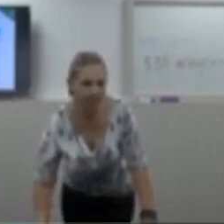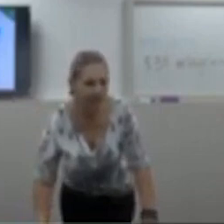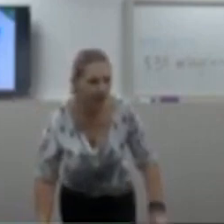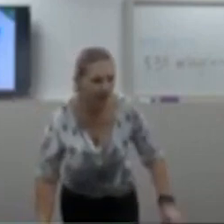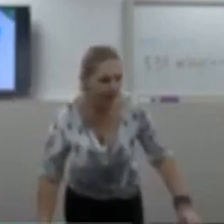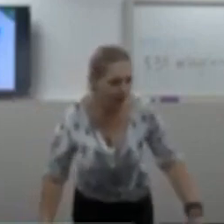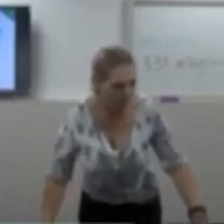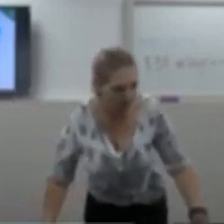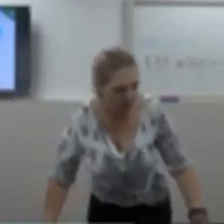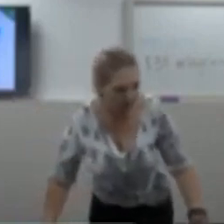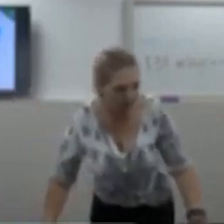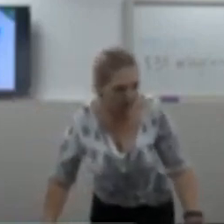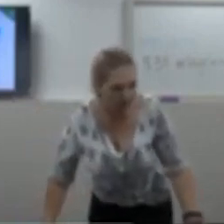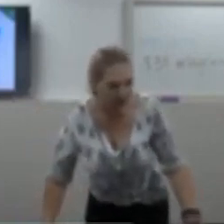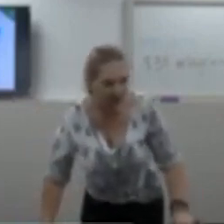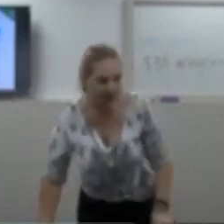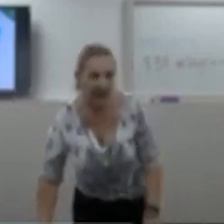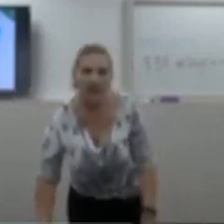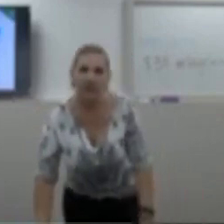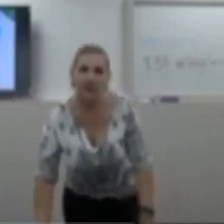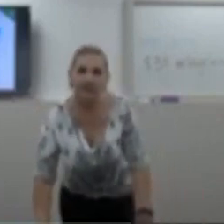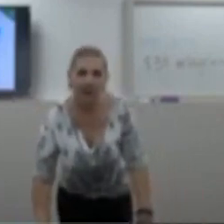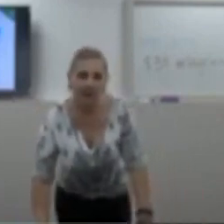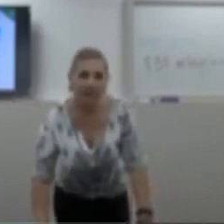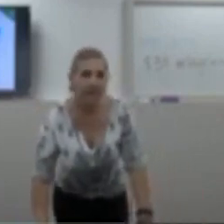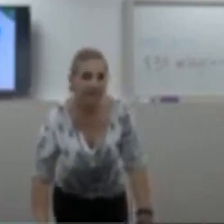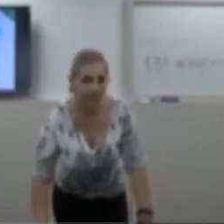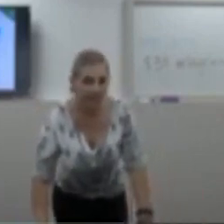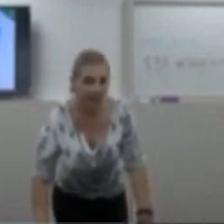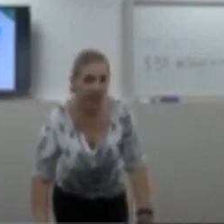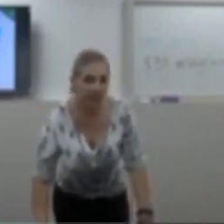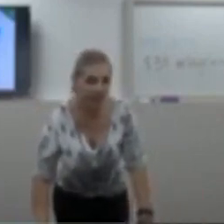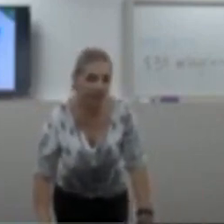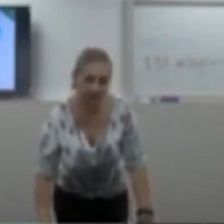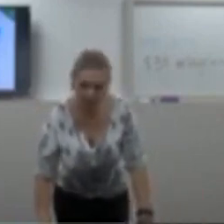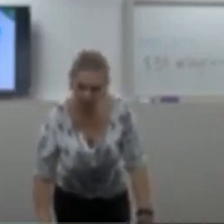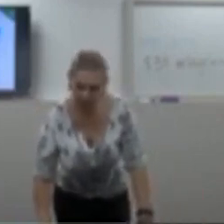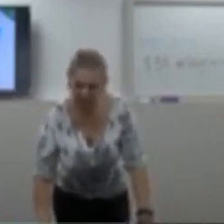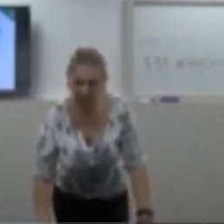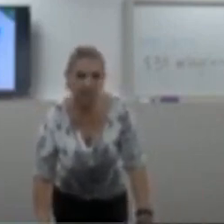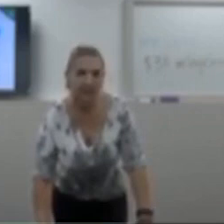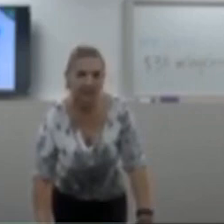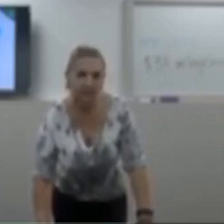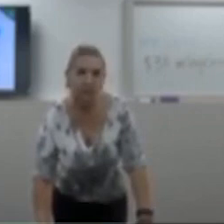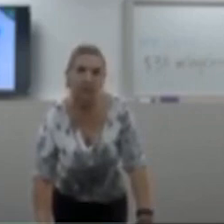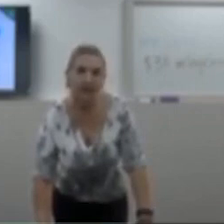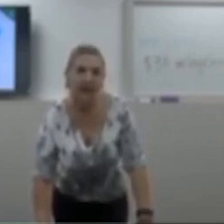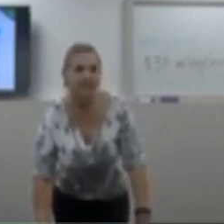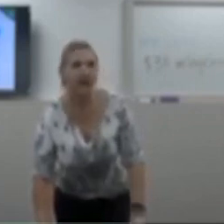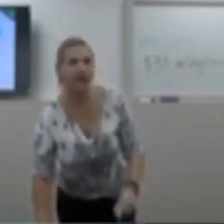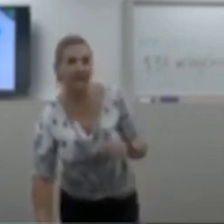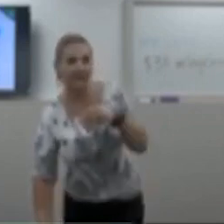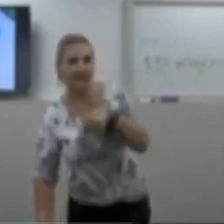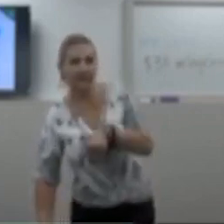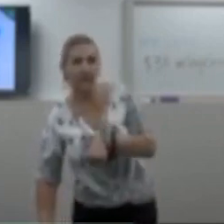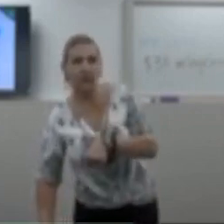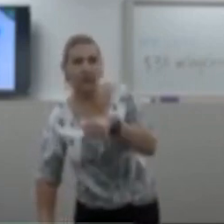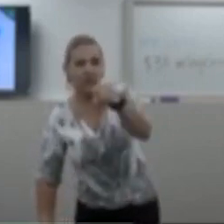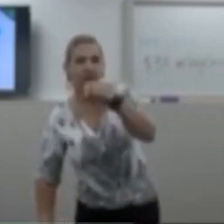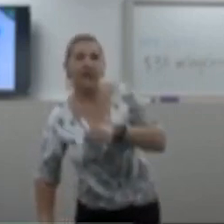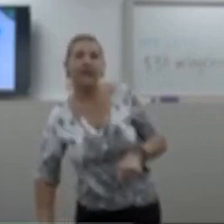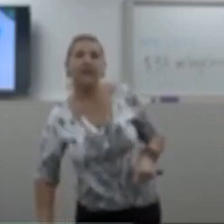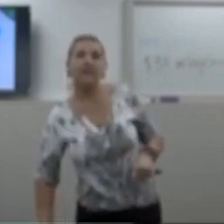né? Bom, pessoal, nossa aula também está quase chegando no final já, né? Já aprendemos os numerais, na aula